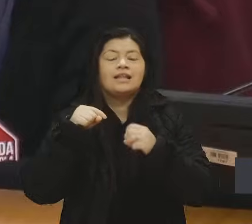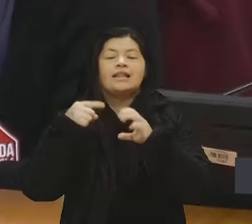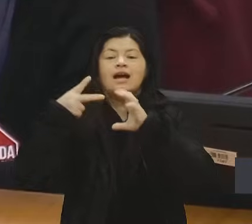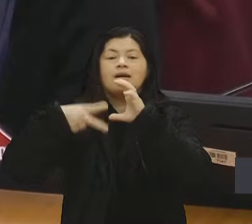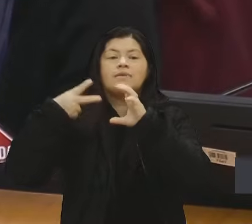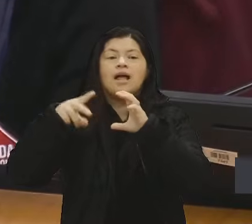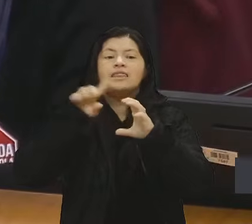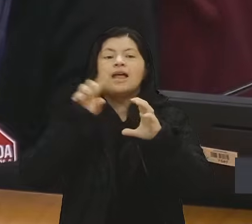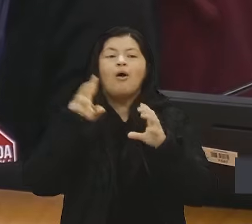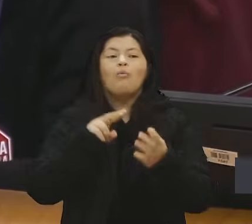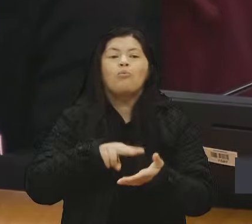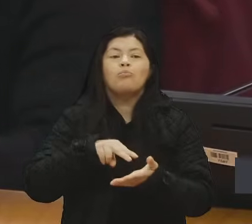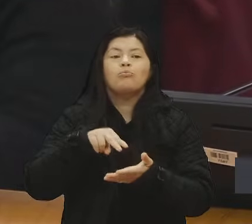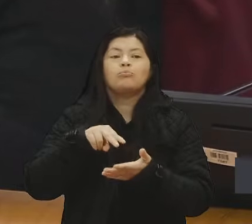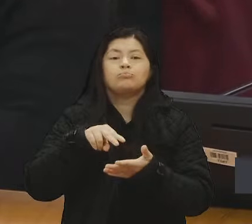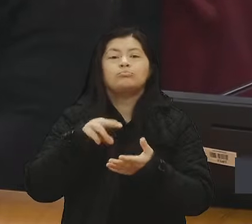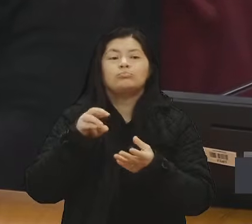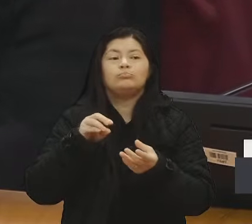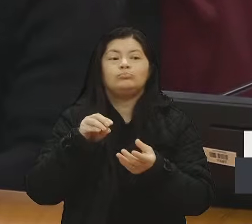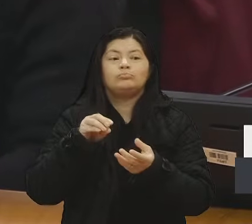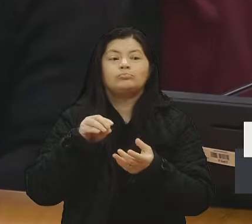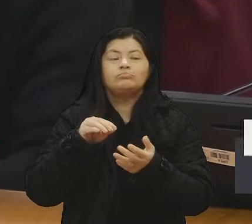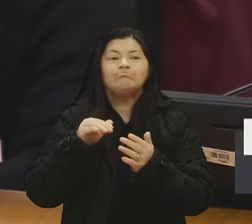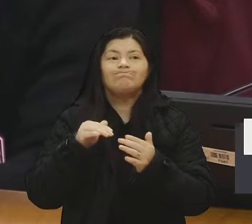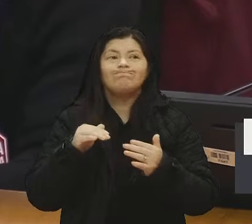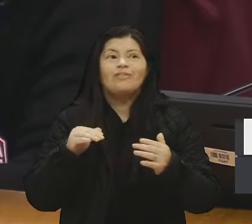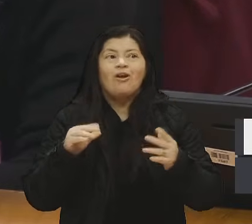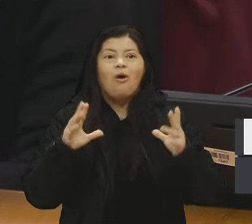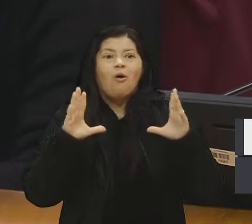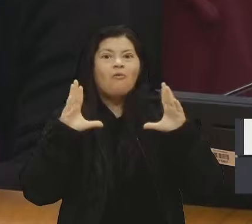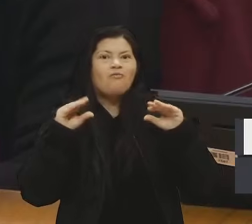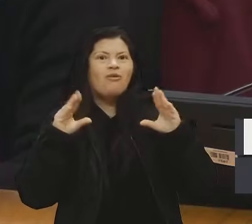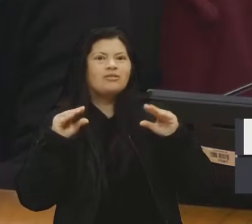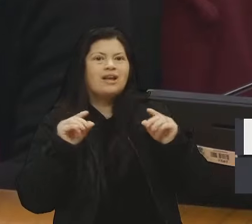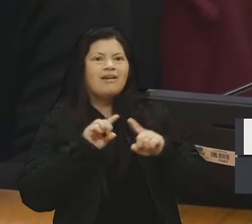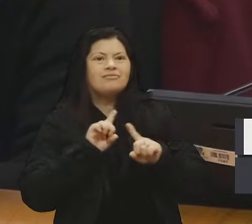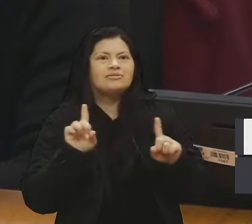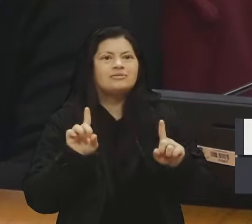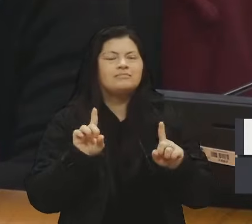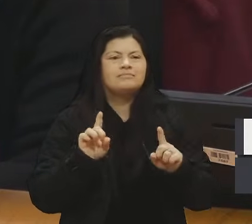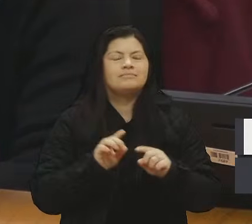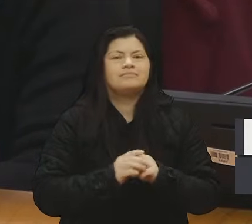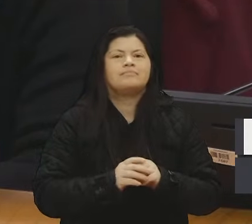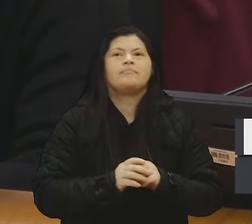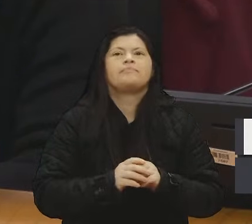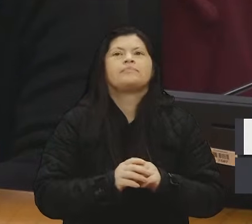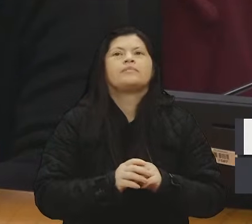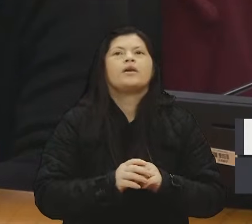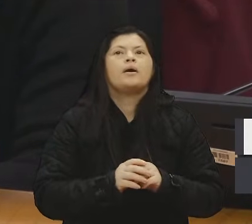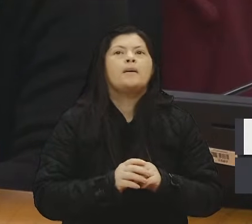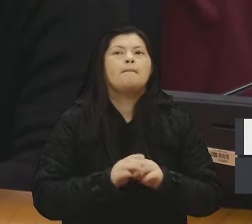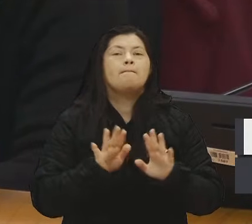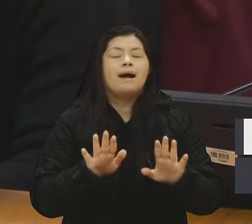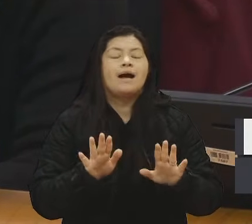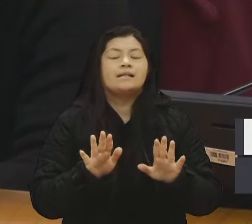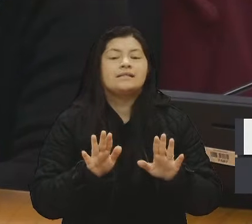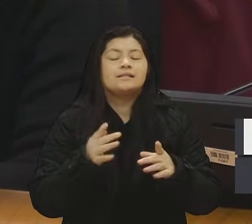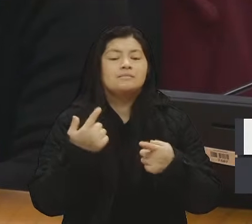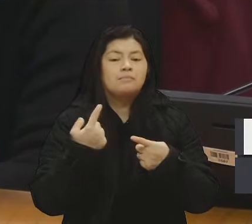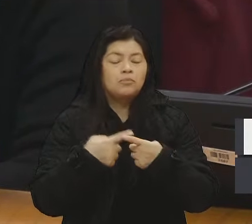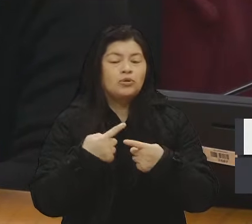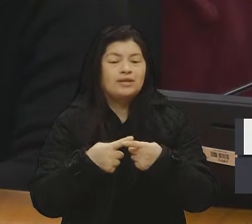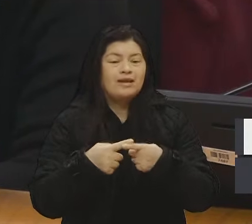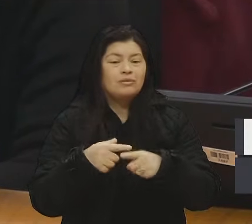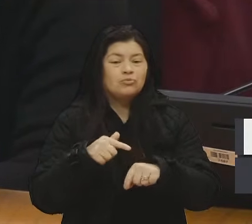coloca numa situação muito confortável. Talvez por uma questão momentânea